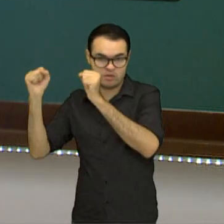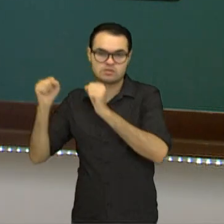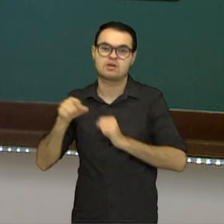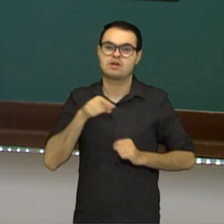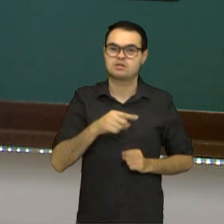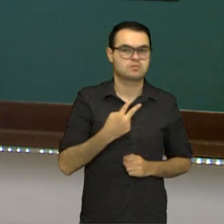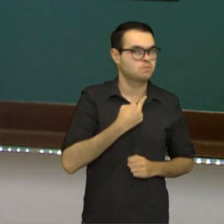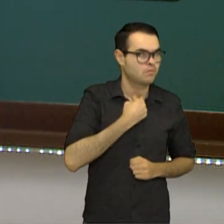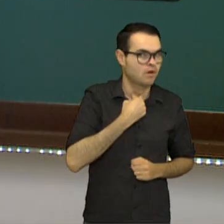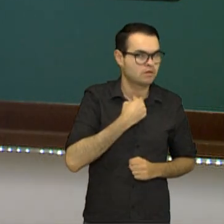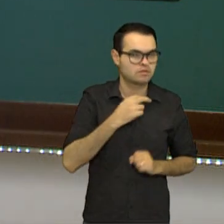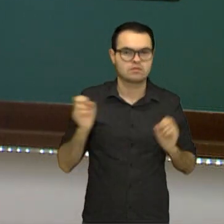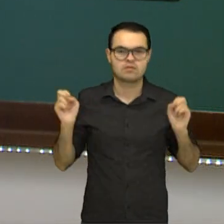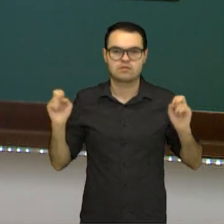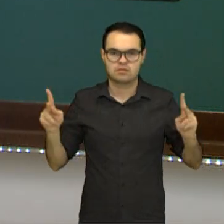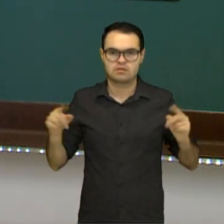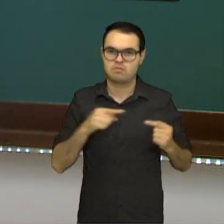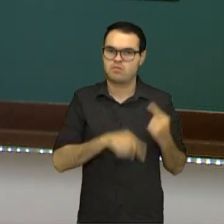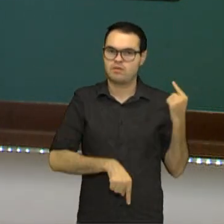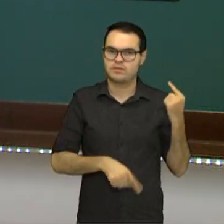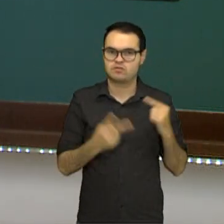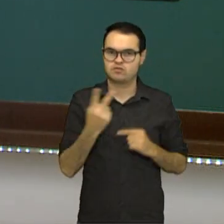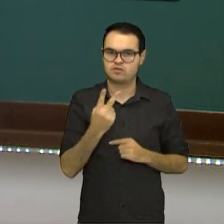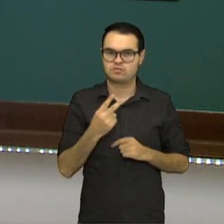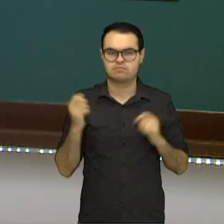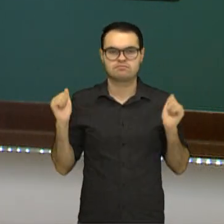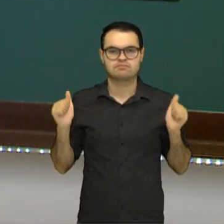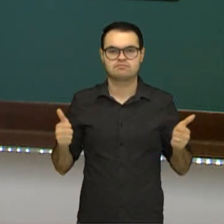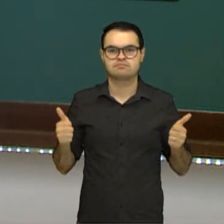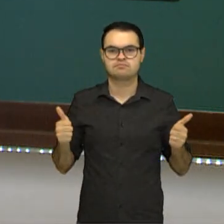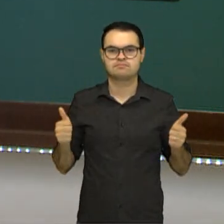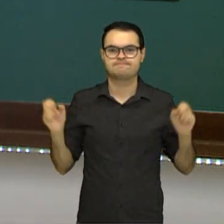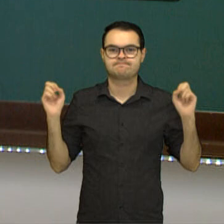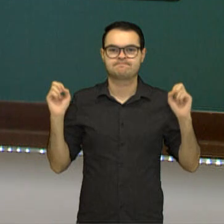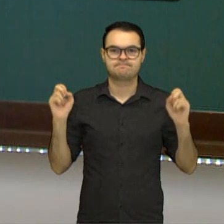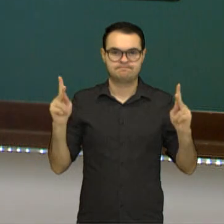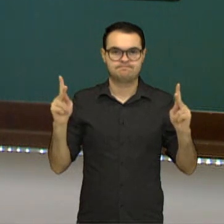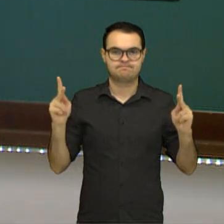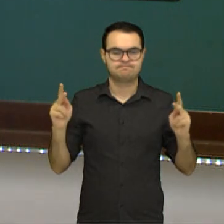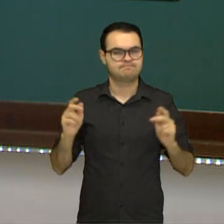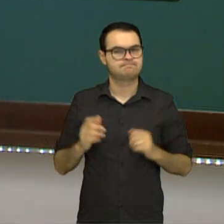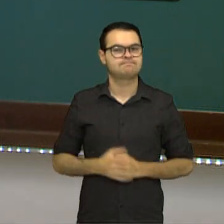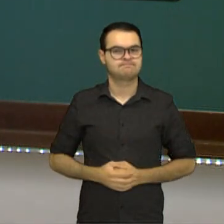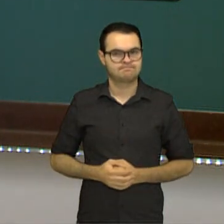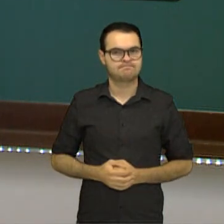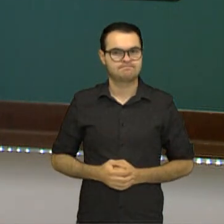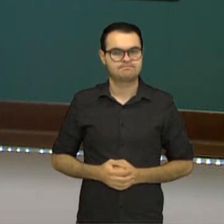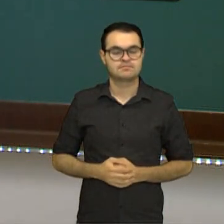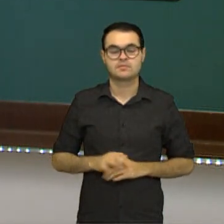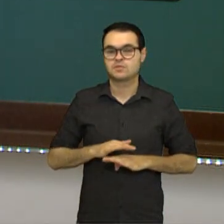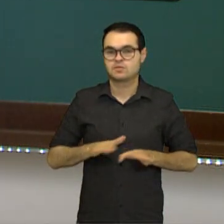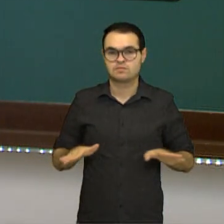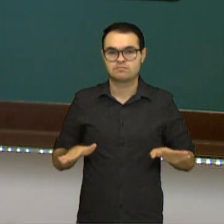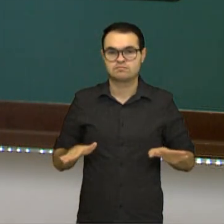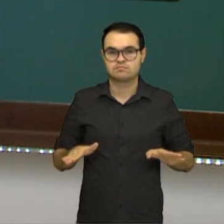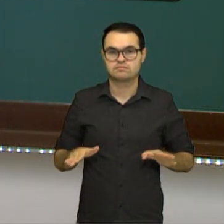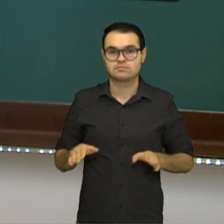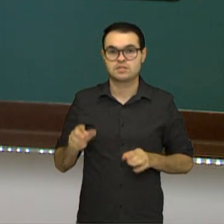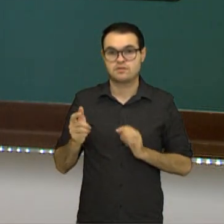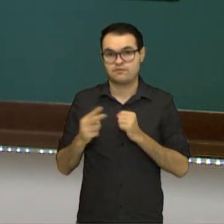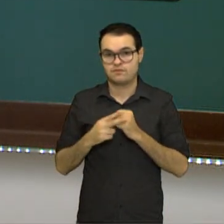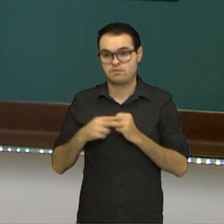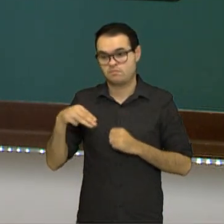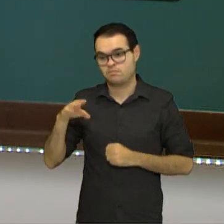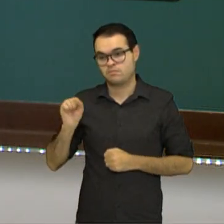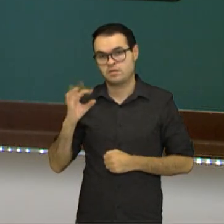pode, mustn't, it's prohibited. É proibido, ok? Beleza? Então, é isso. Verbo must